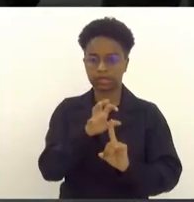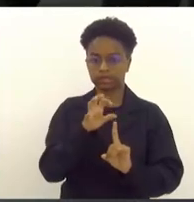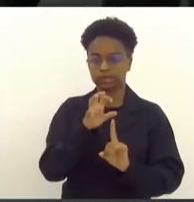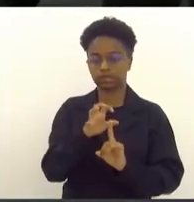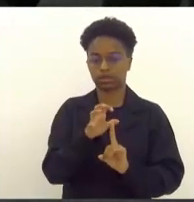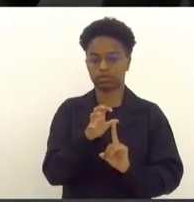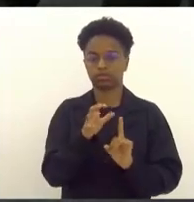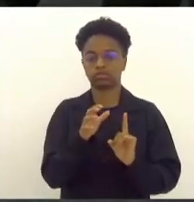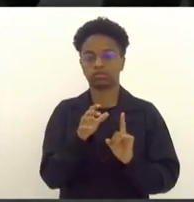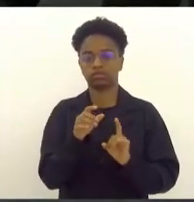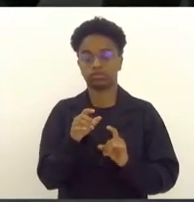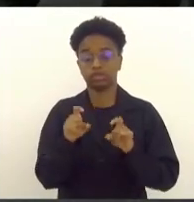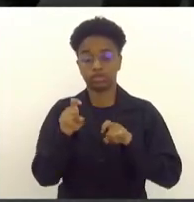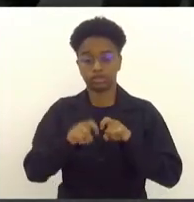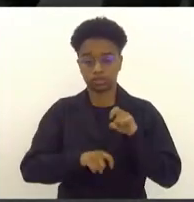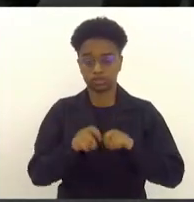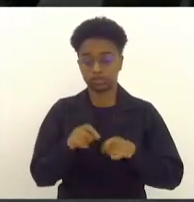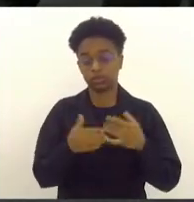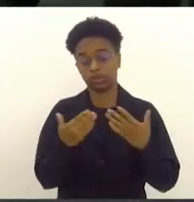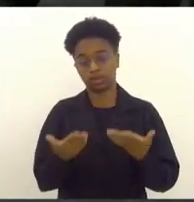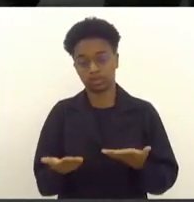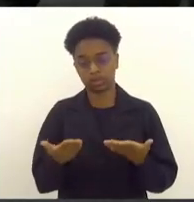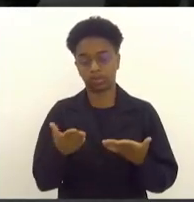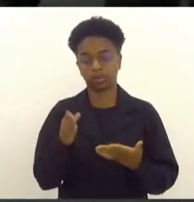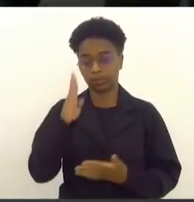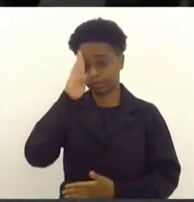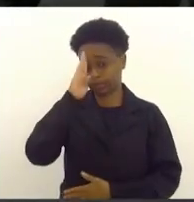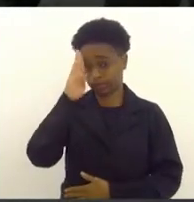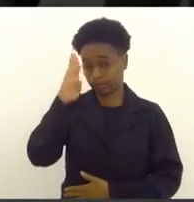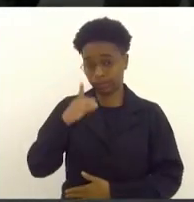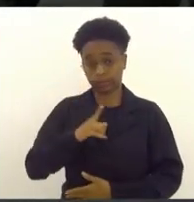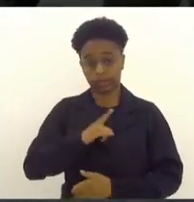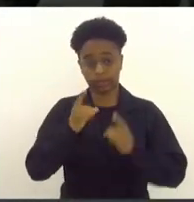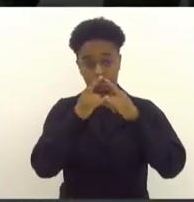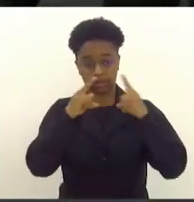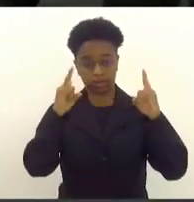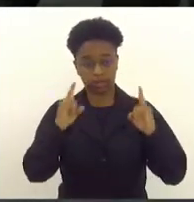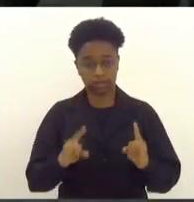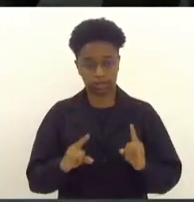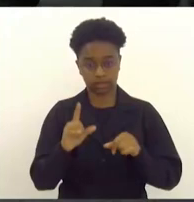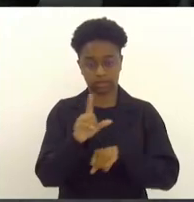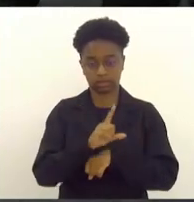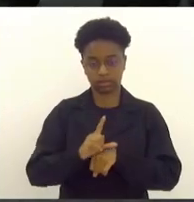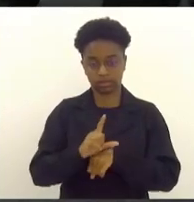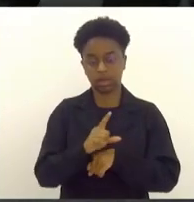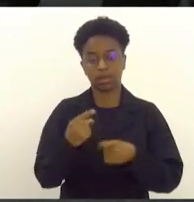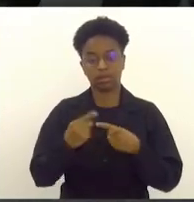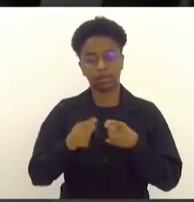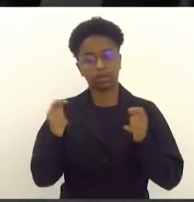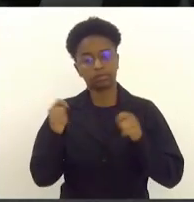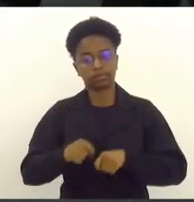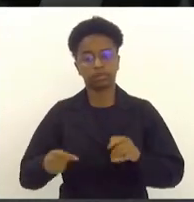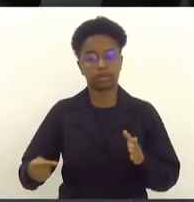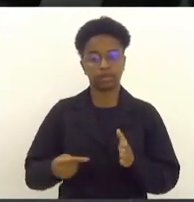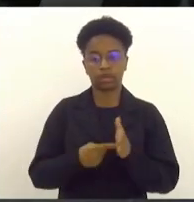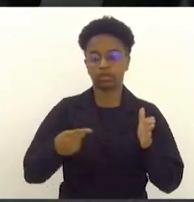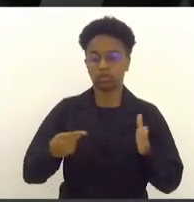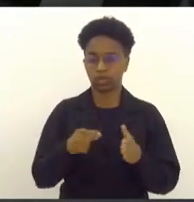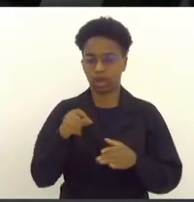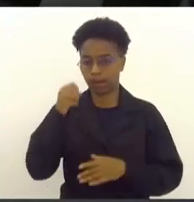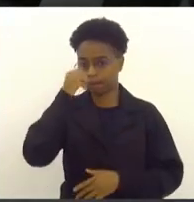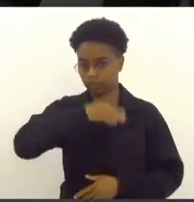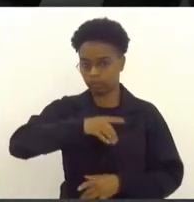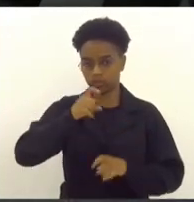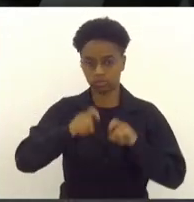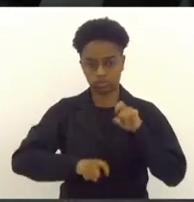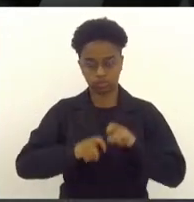nesse sentido é fundamental ter essas tendas para a denúncia de abuso sexuais e que